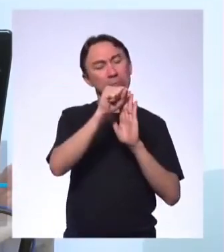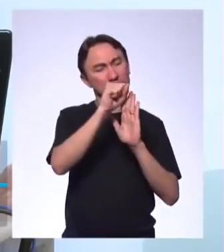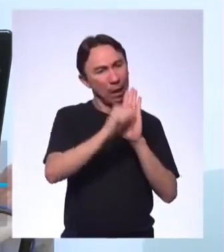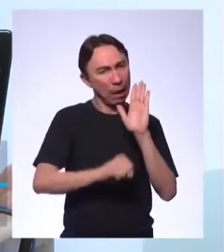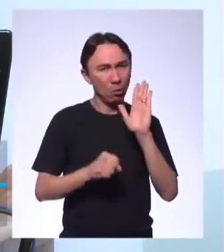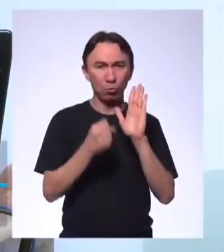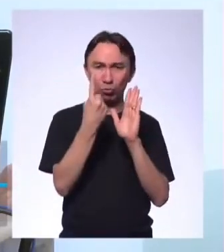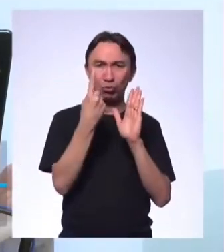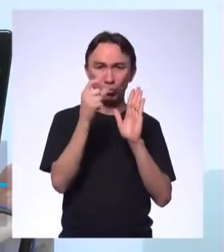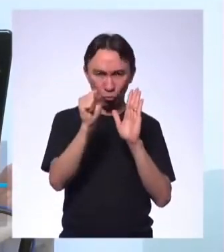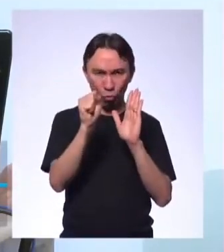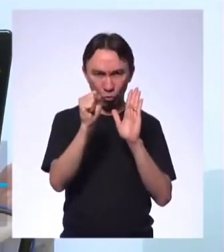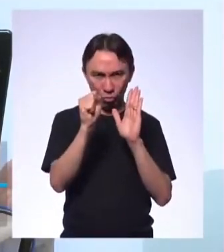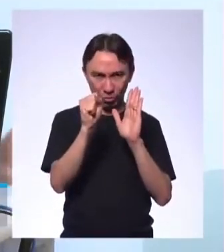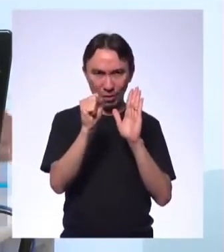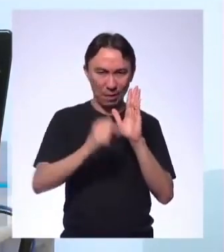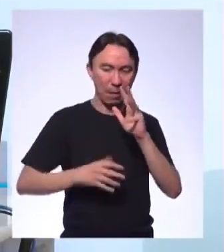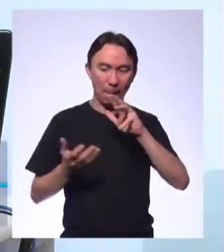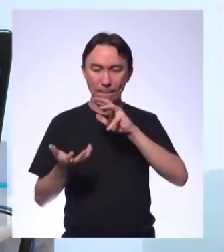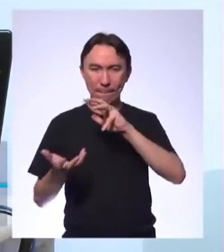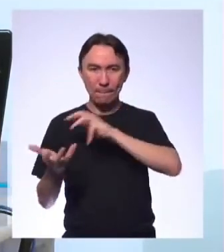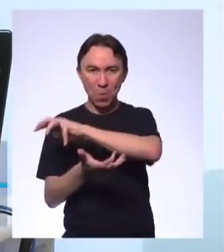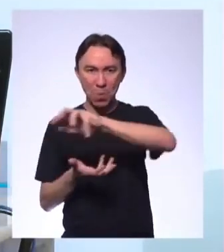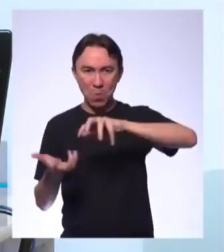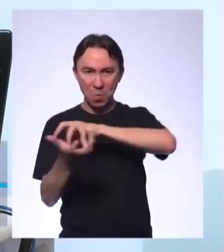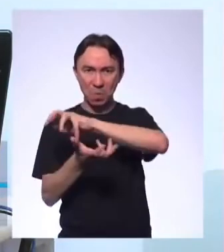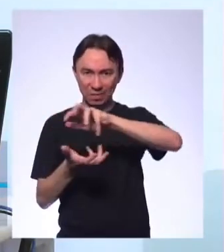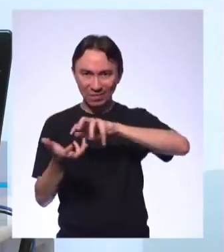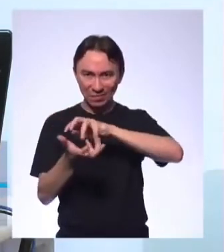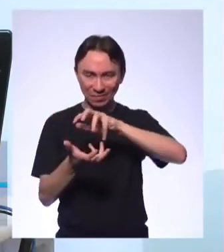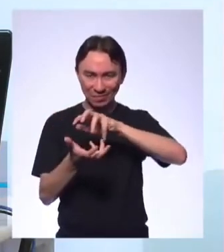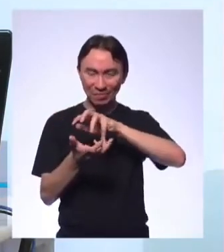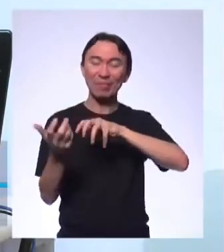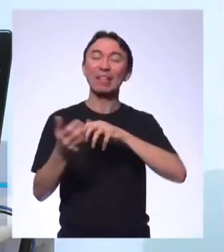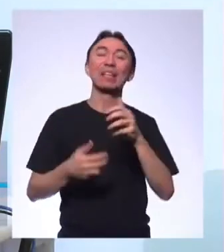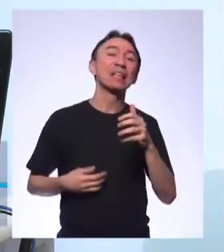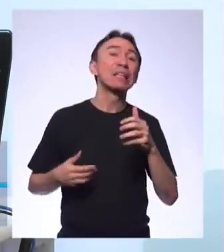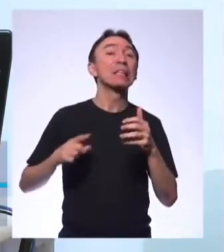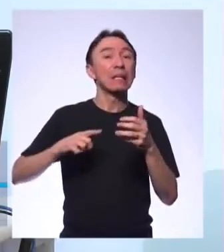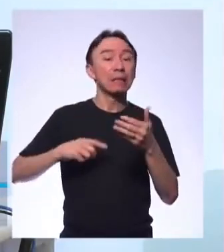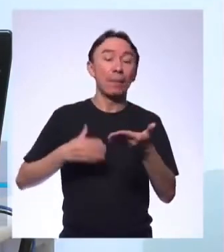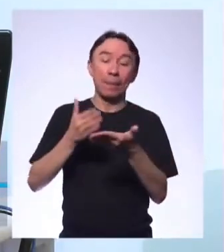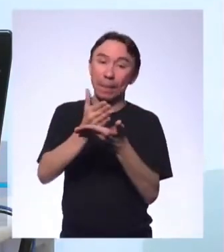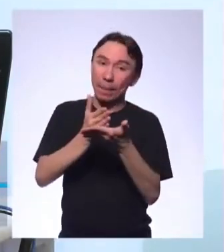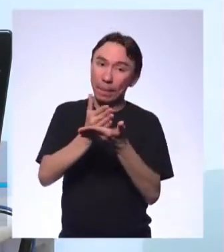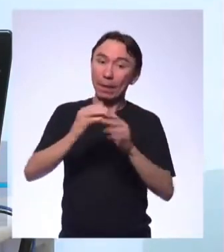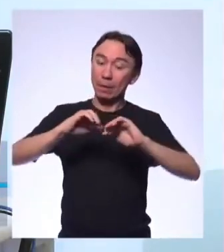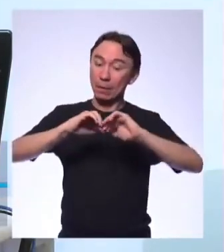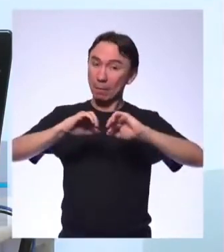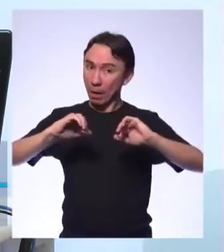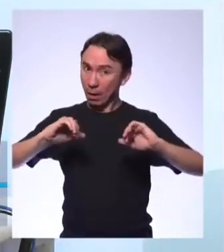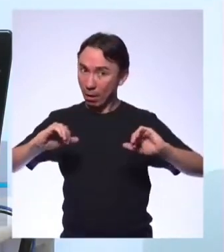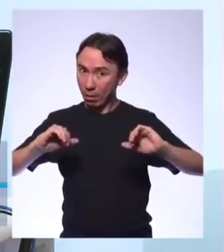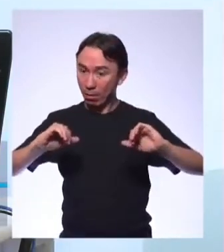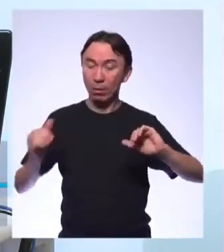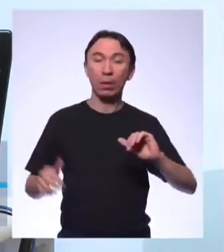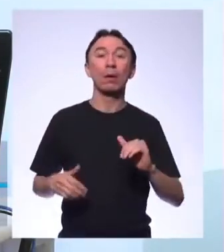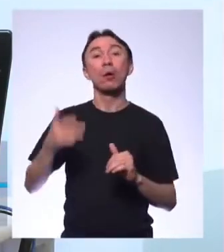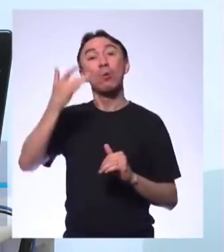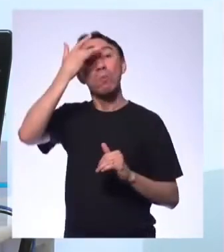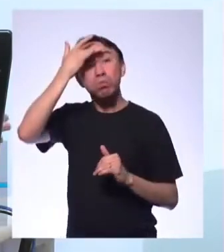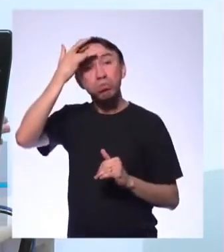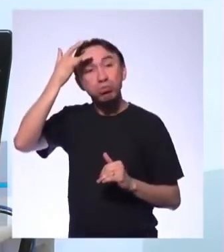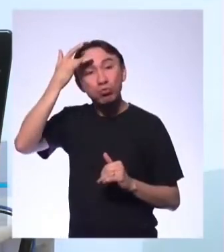que é o século da Revolução Industrial, uma separação entre trabalhador e